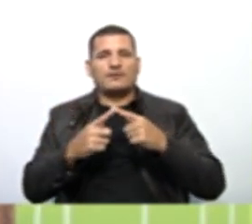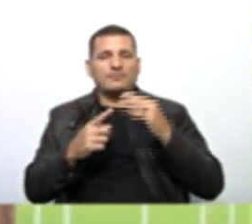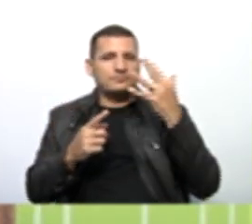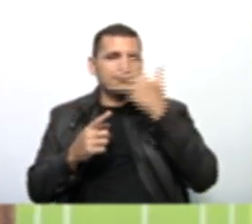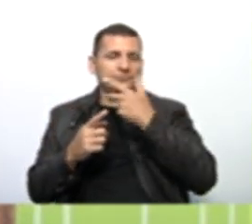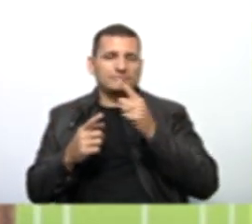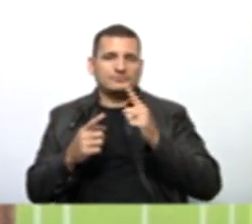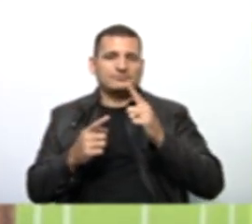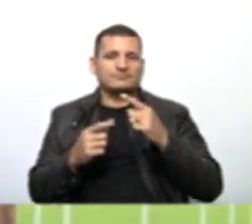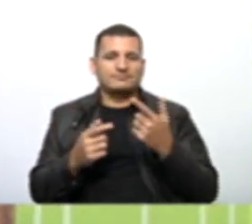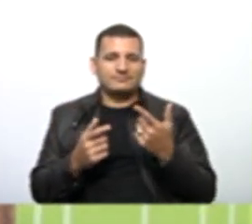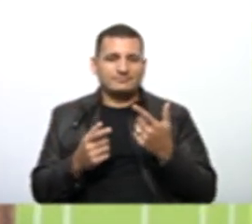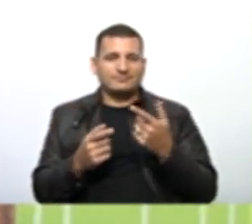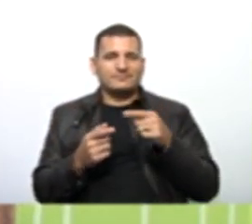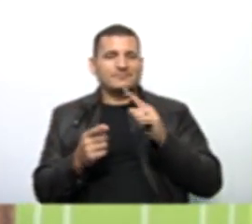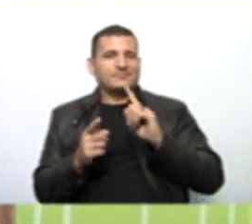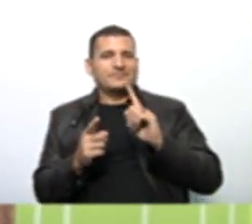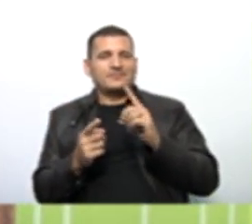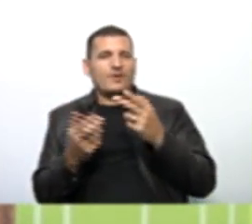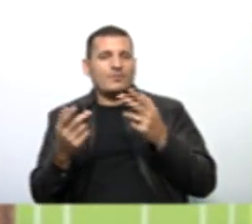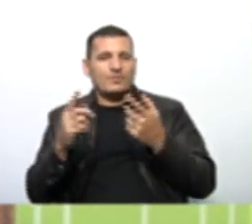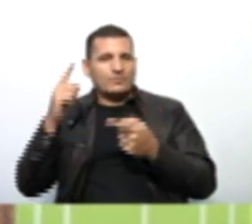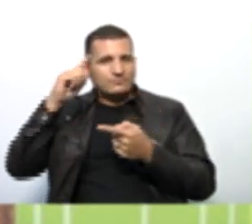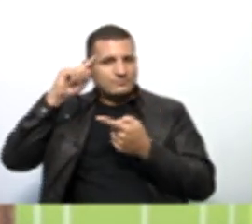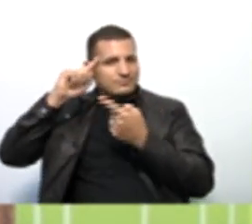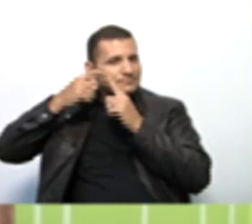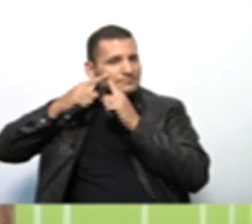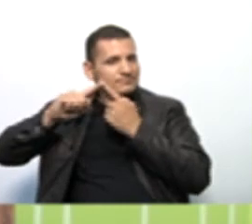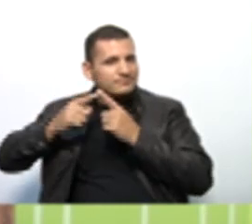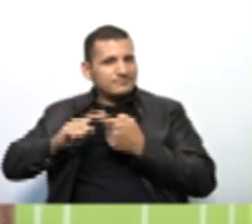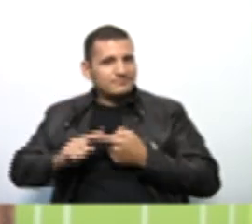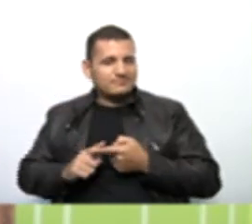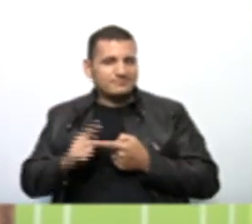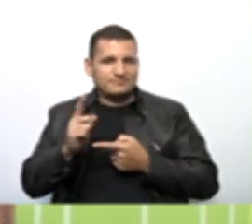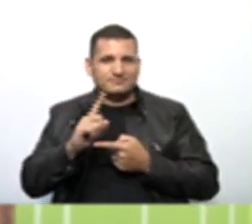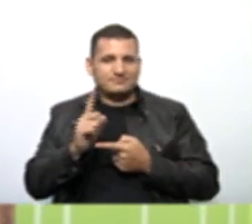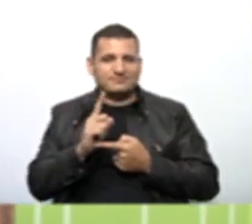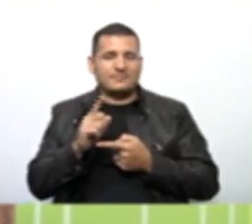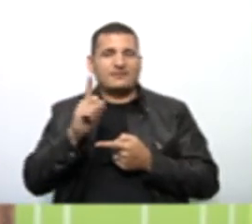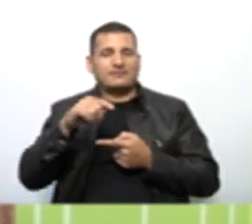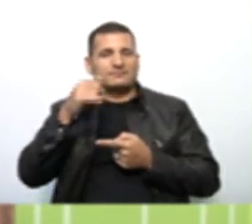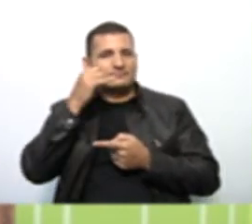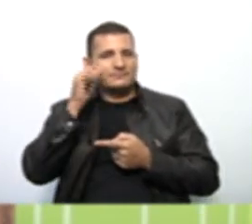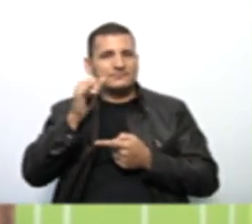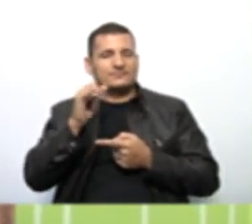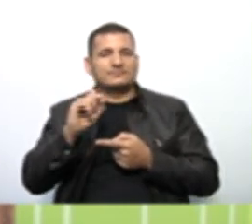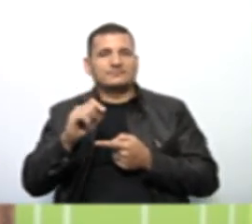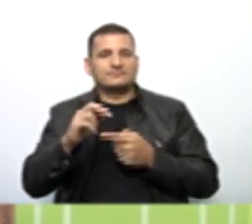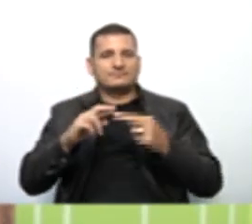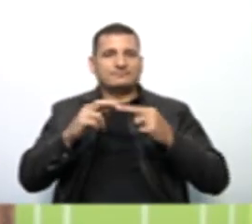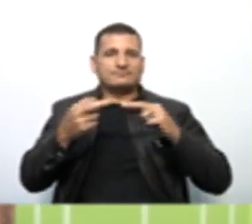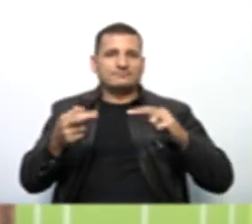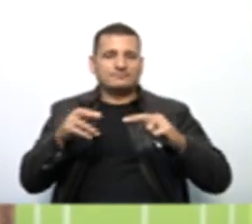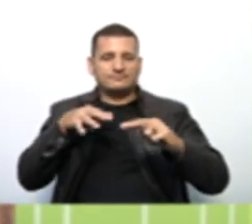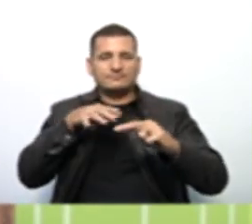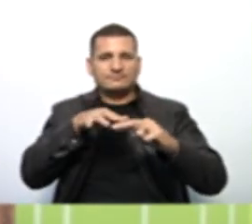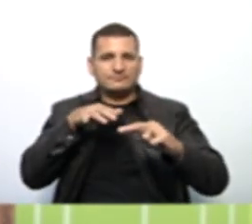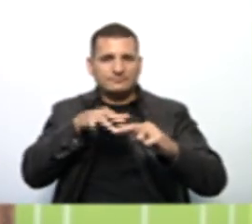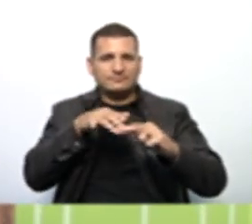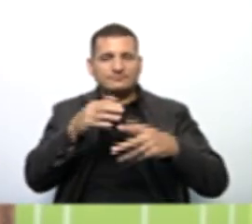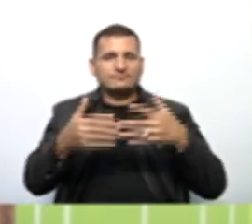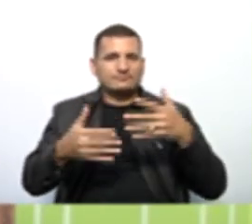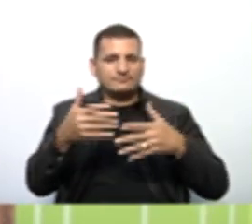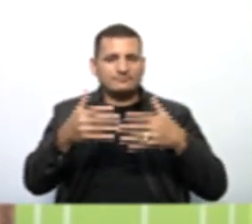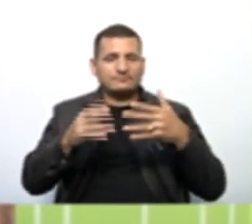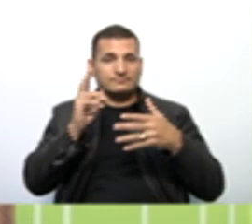fizeram uma trancinha de cabelo né é um cabo e é justamente para evitar essa interferência com carro pode causar um outro lembrando que